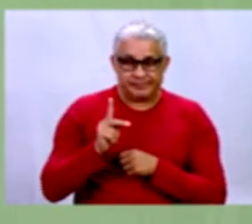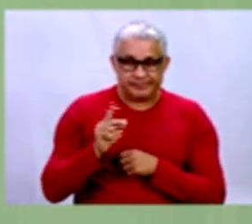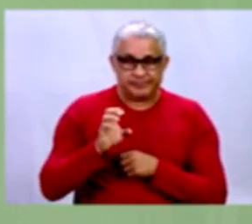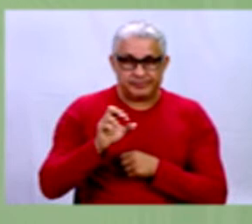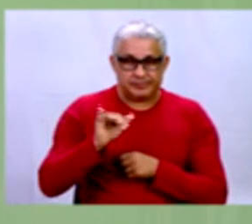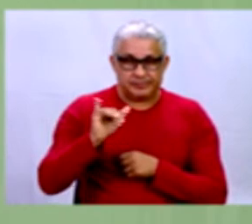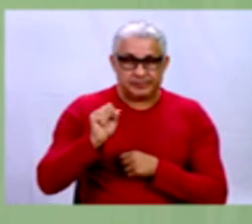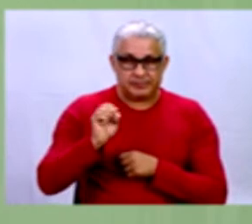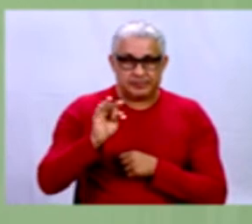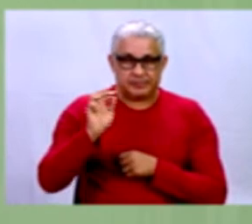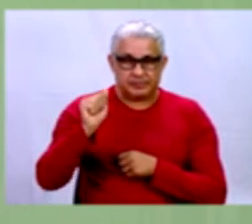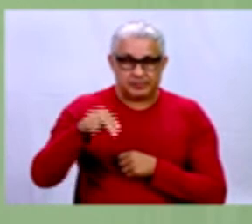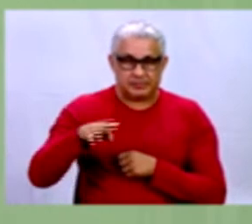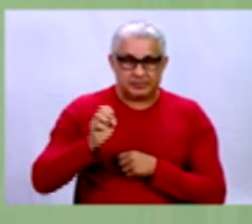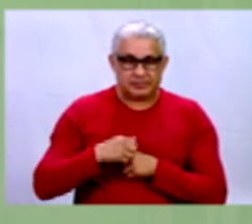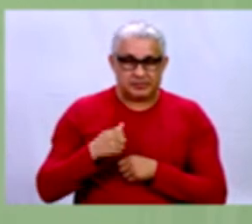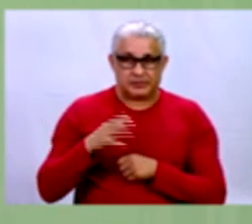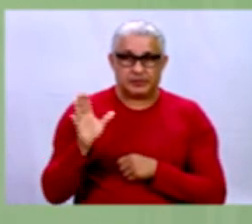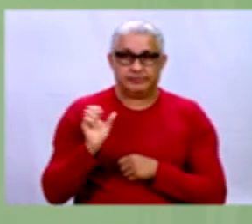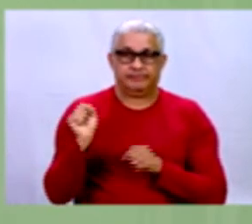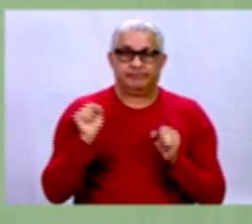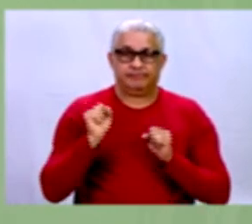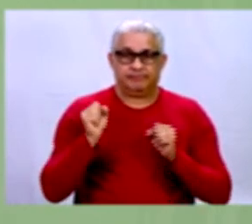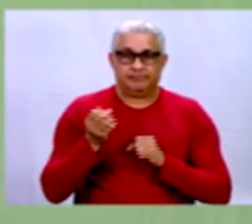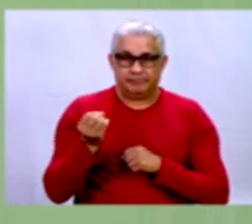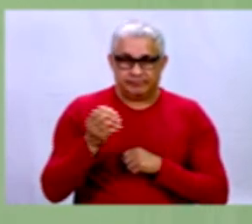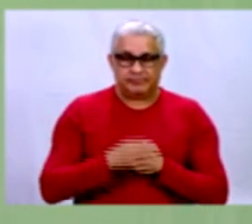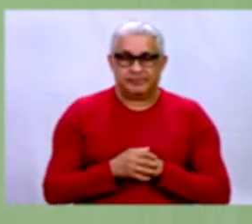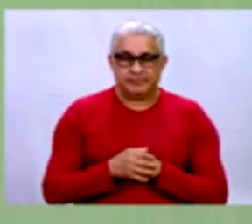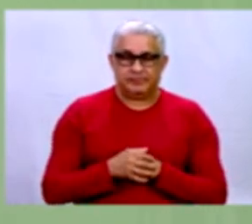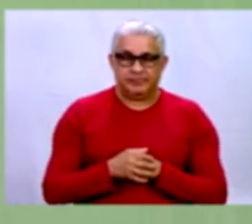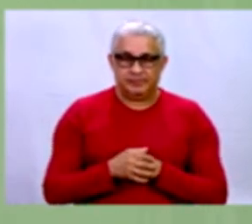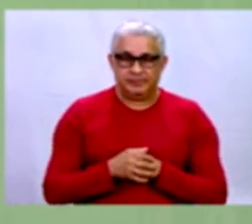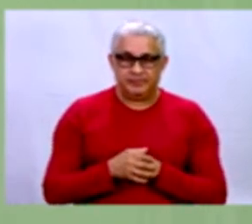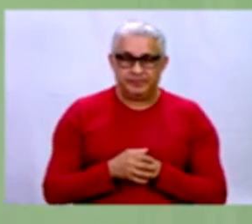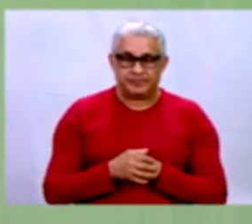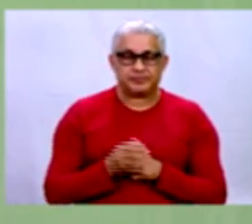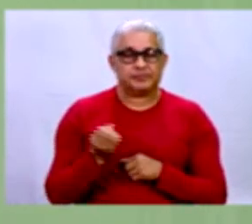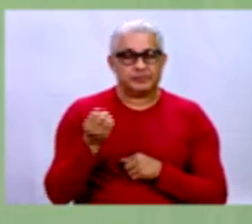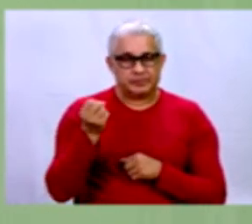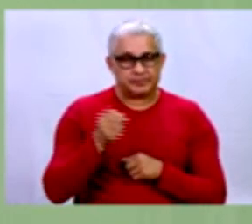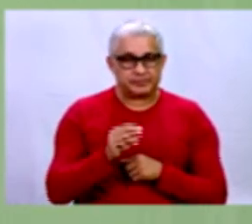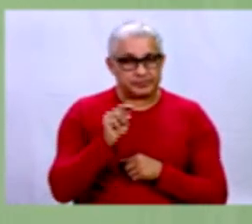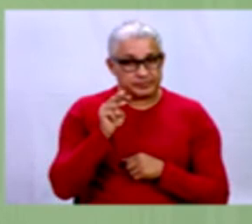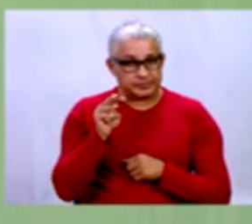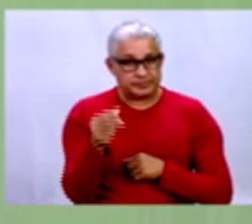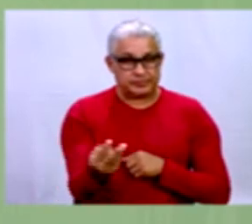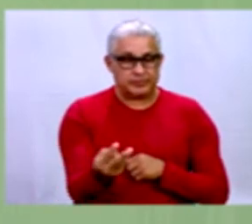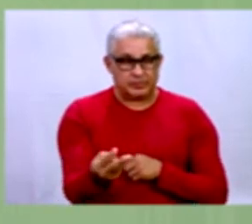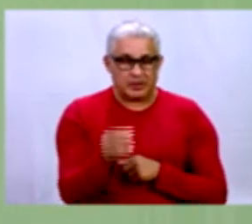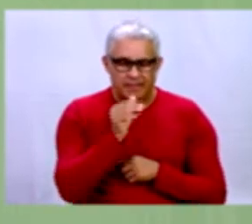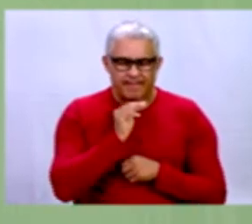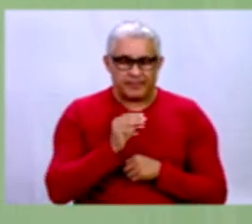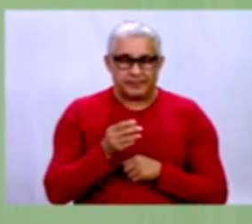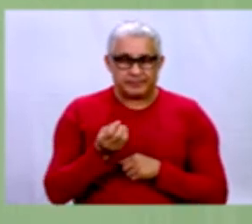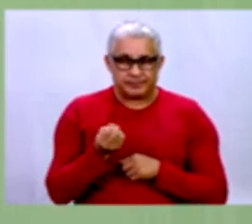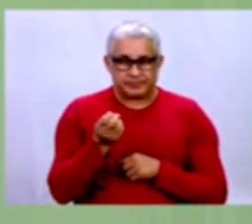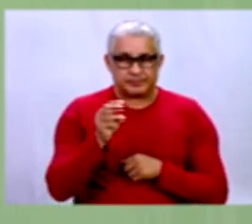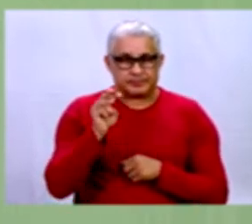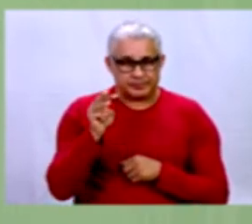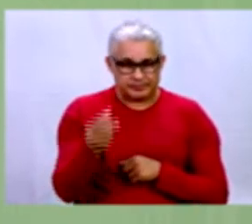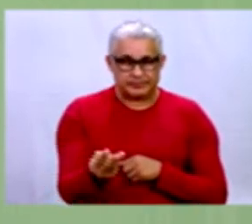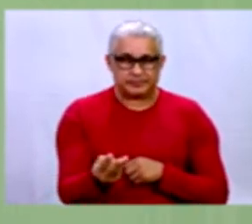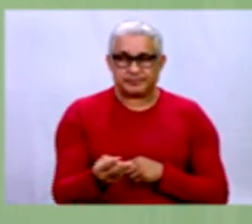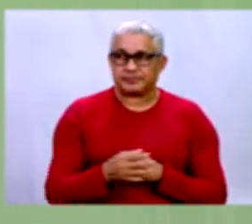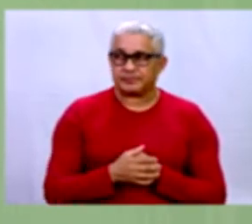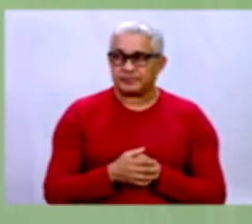né, que adora viajar, né, professora? Eu adoro viajar. Então, a viagem custará 3 mil. Supor que seja uma viagem tua, professora.